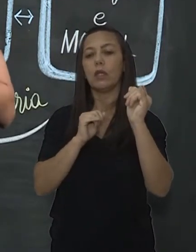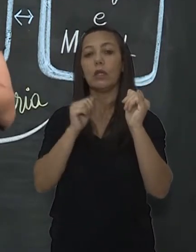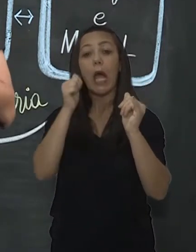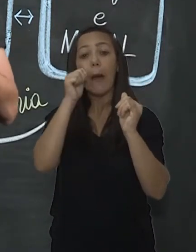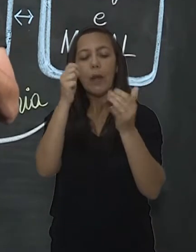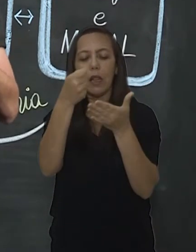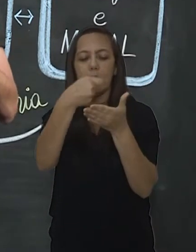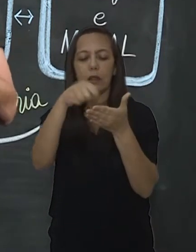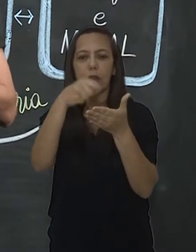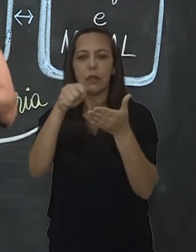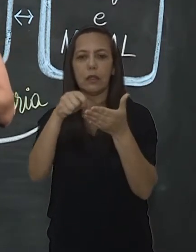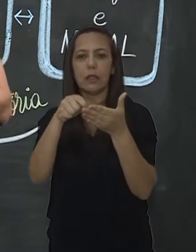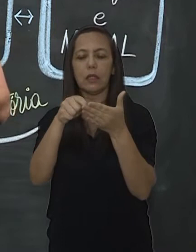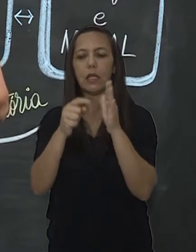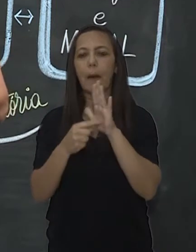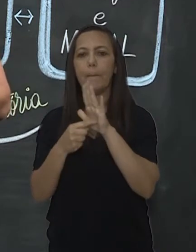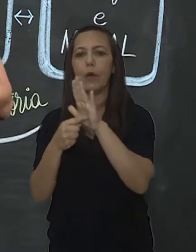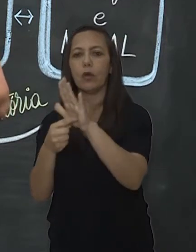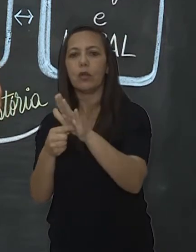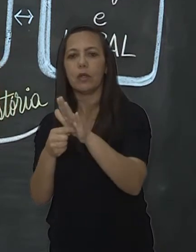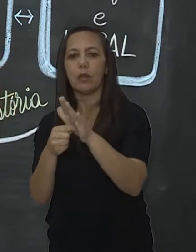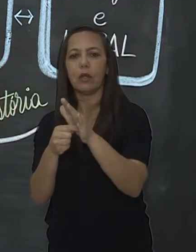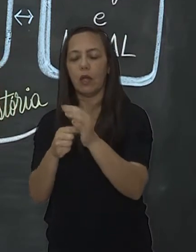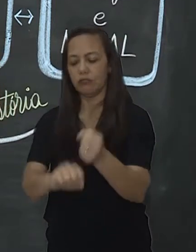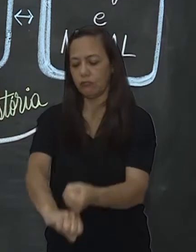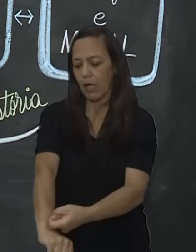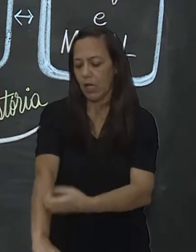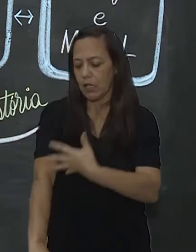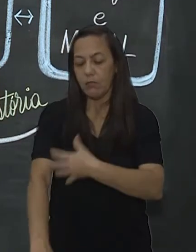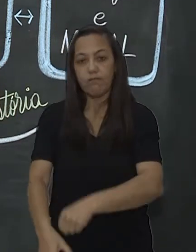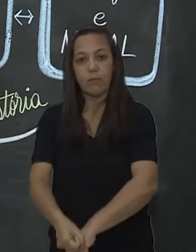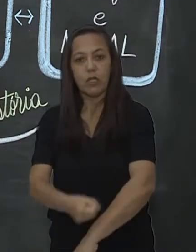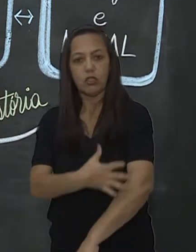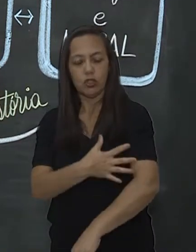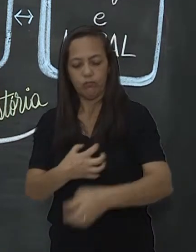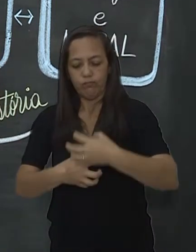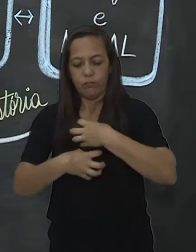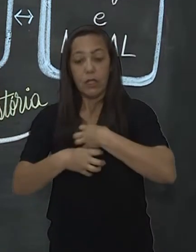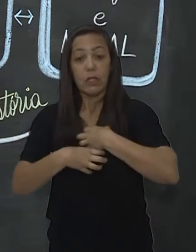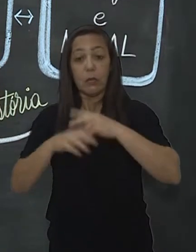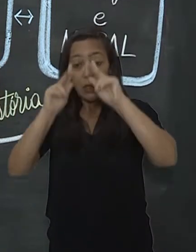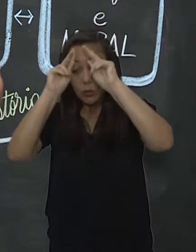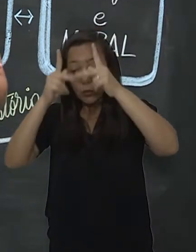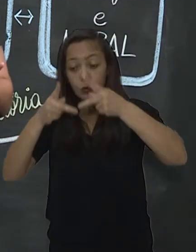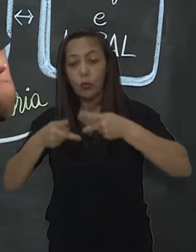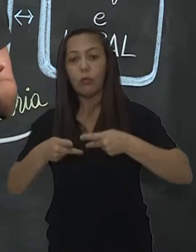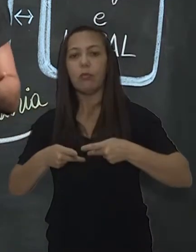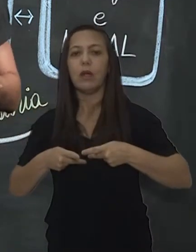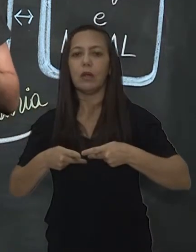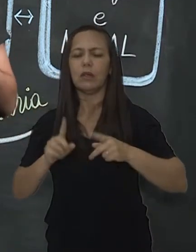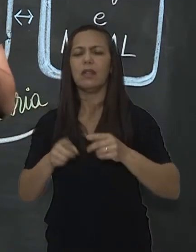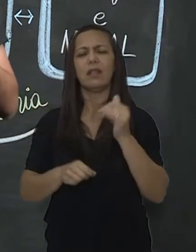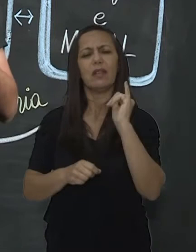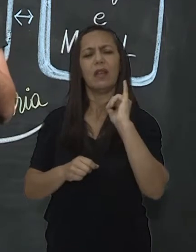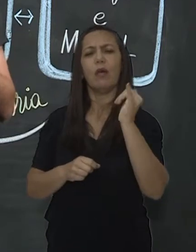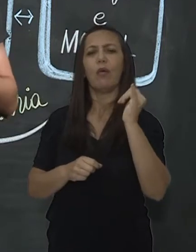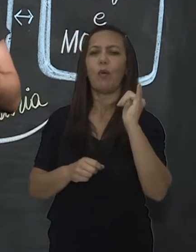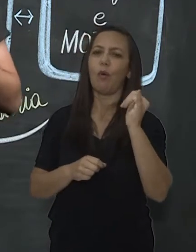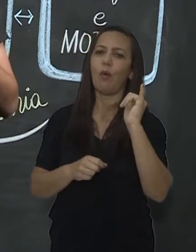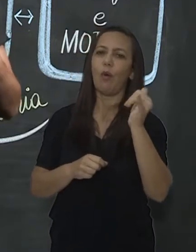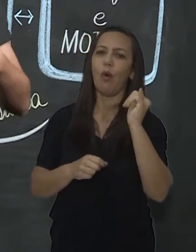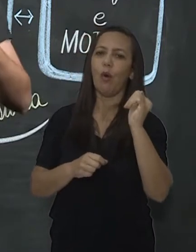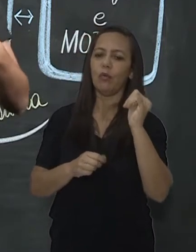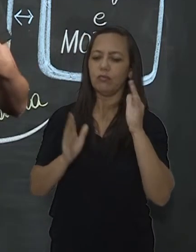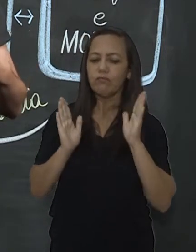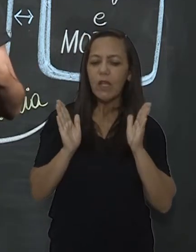foca no íntimo do personagem, que investiga as profundezas dos sentimentos humanos e que muitas vezes serão contos que não vão